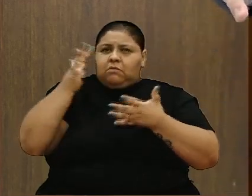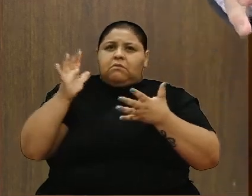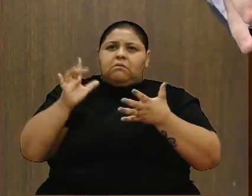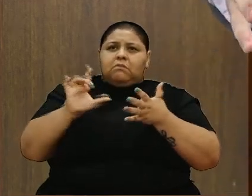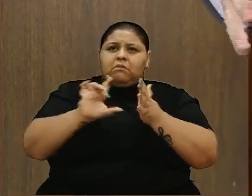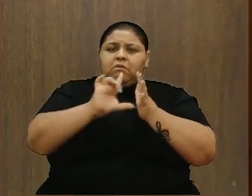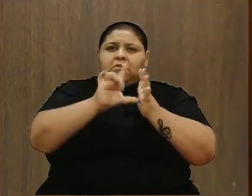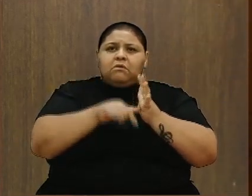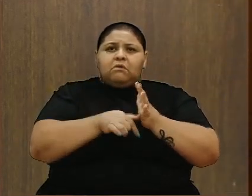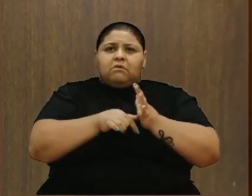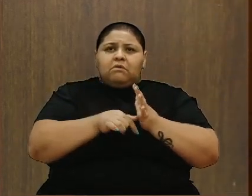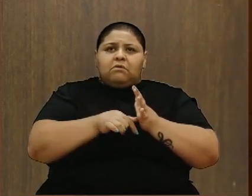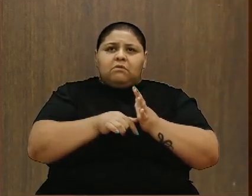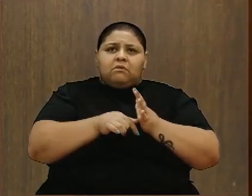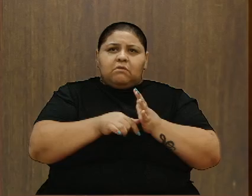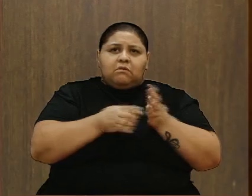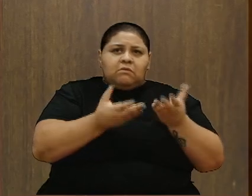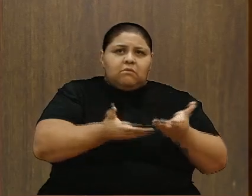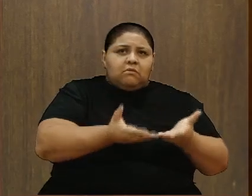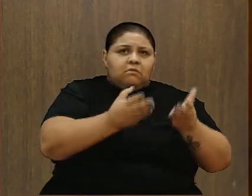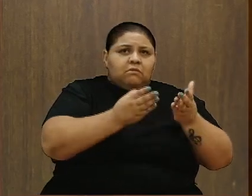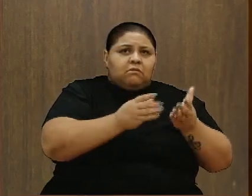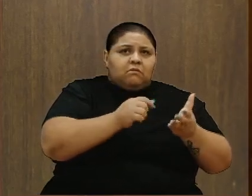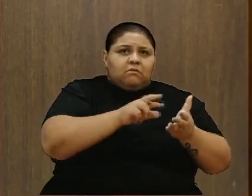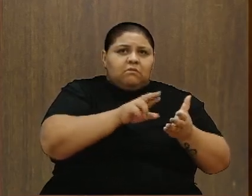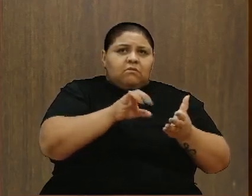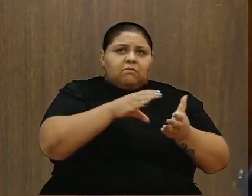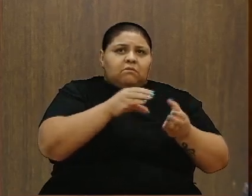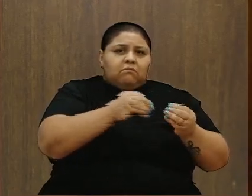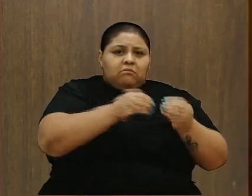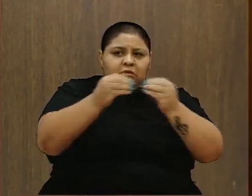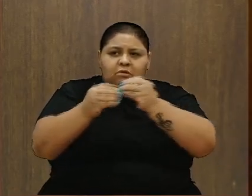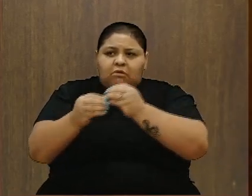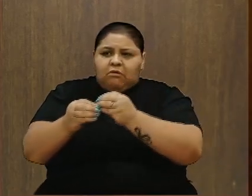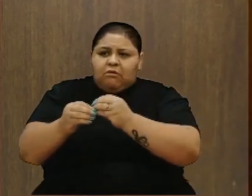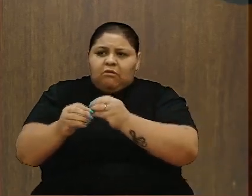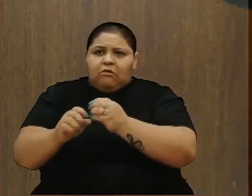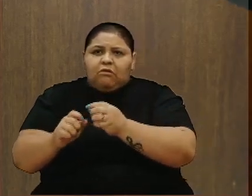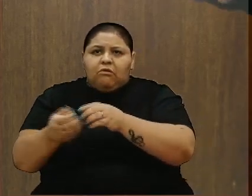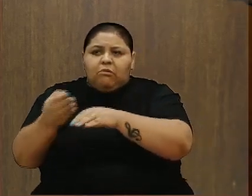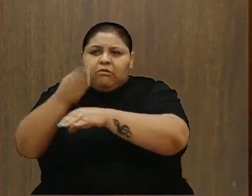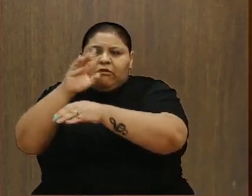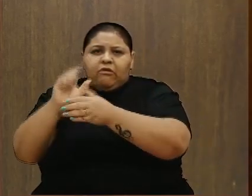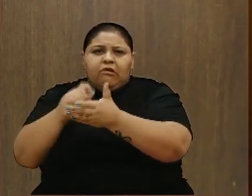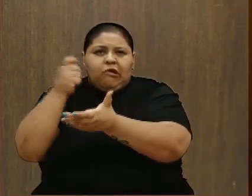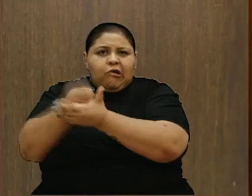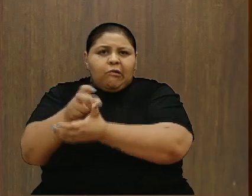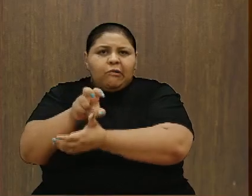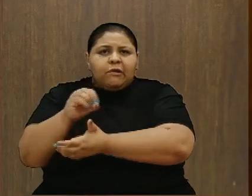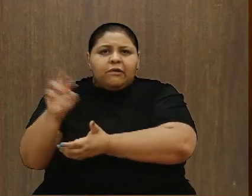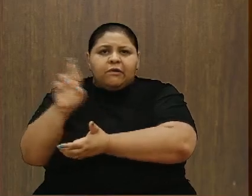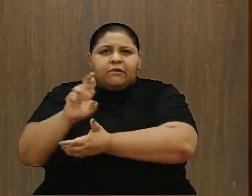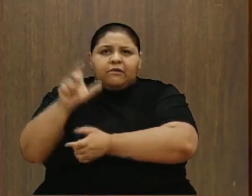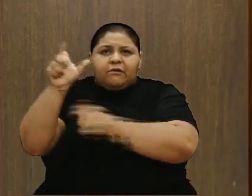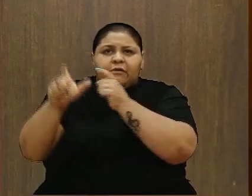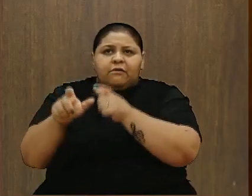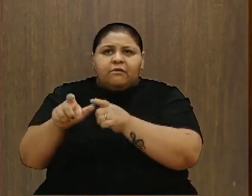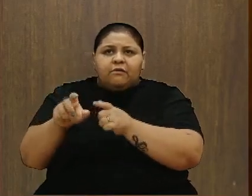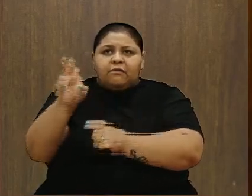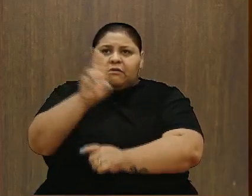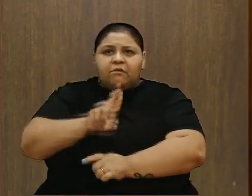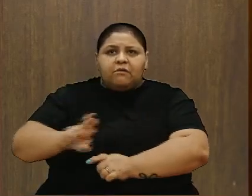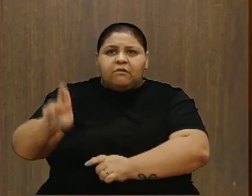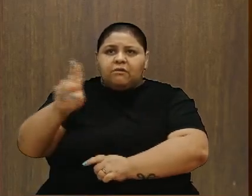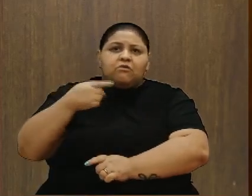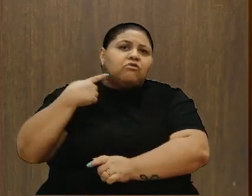pega aquela barrica, leva aos pavilhões, cobra R$50 para as pessoas pisar, enquanto isso nós utilizamos 1 ano e 11 meses